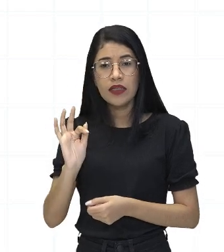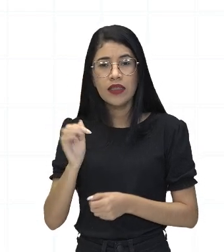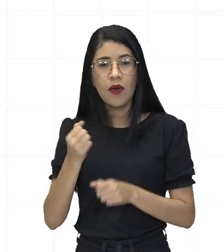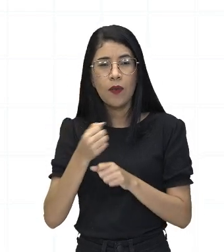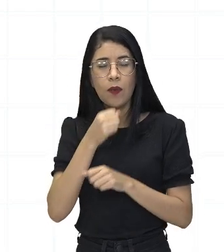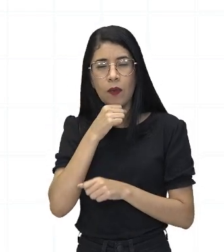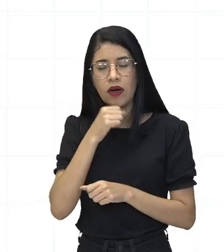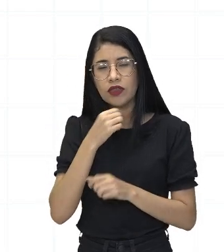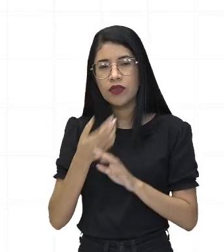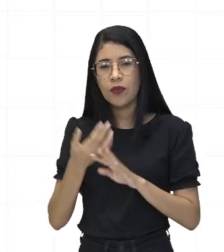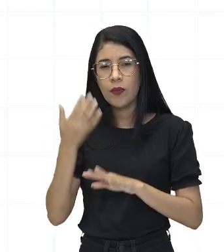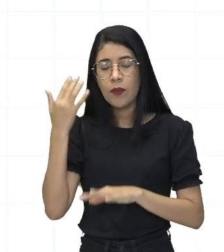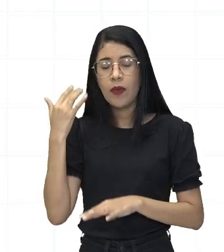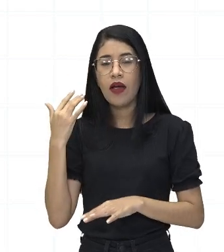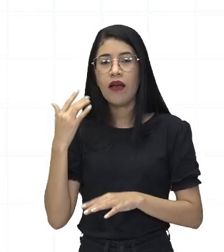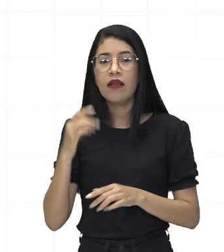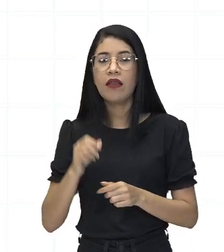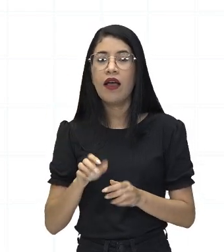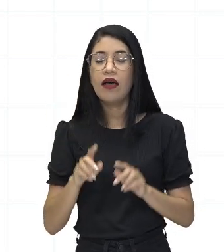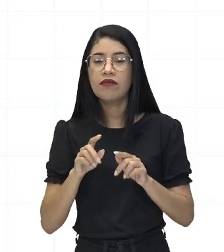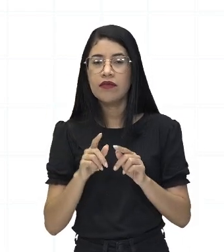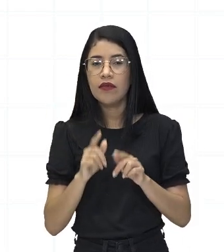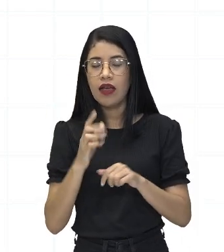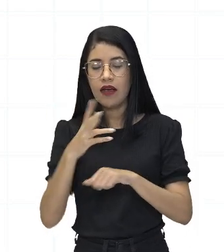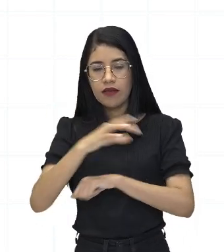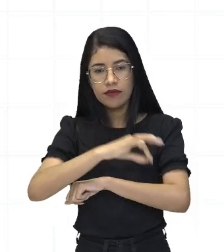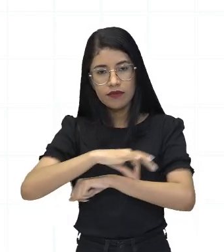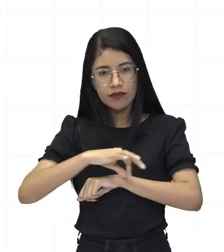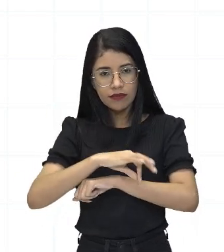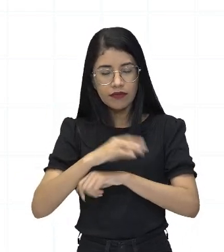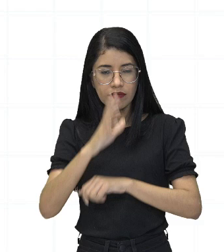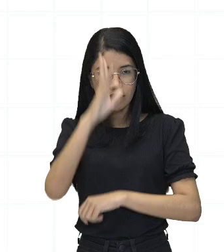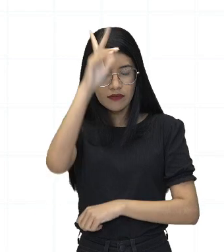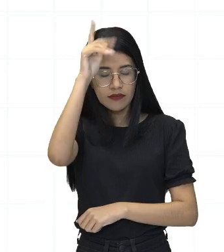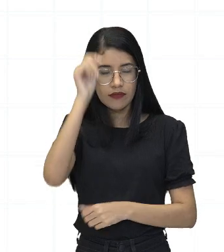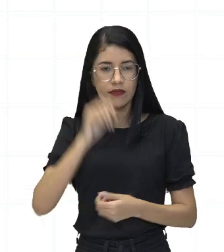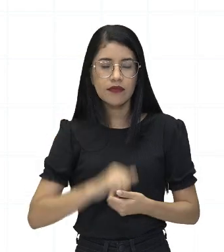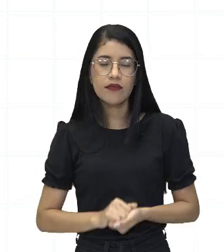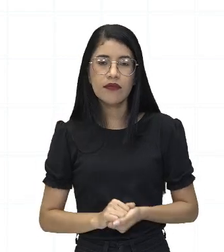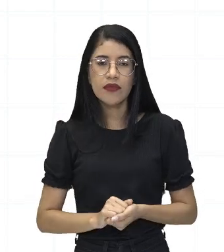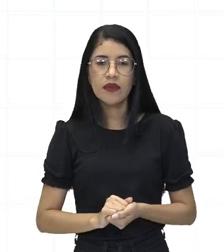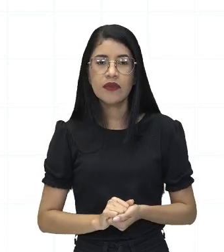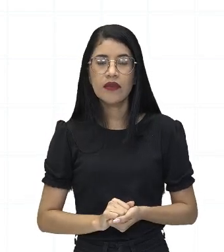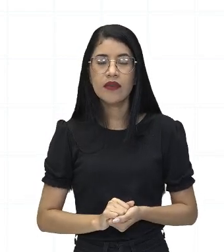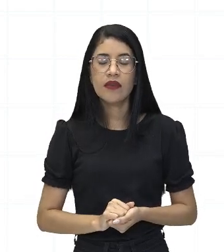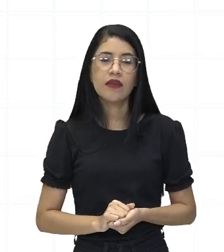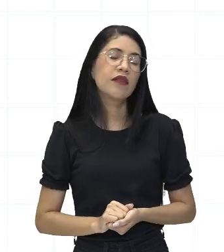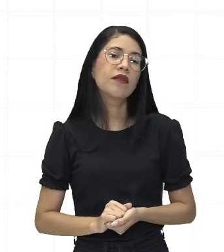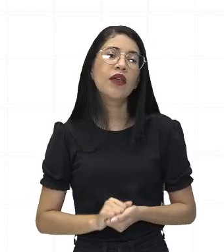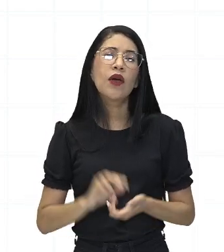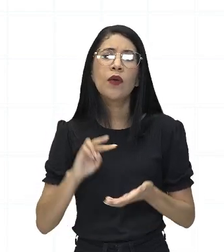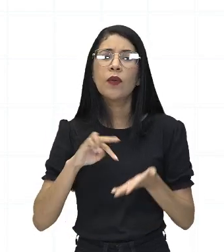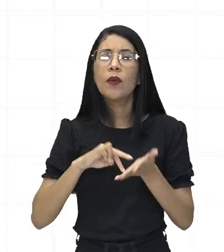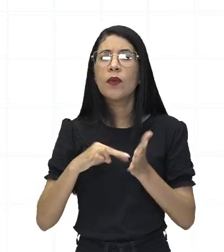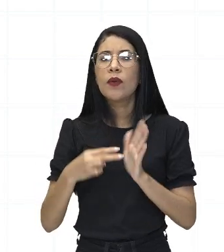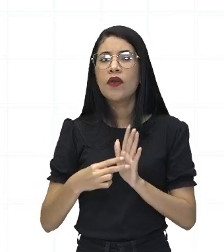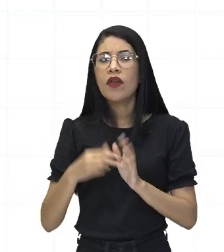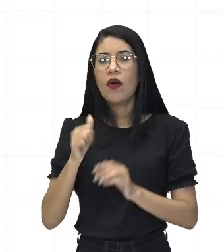antigos arcos romanos. Então, o que era a questão desse arco,